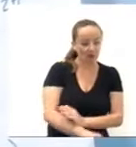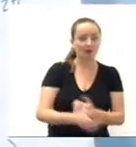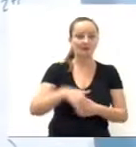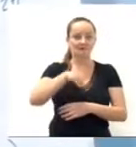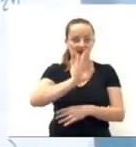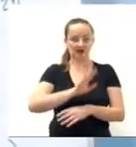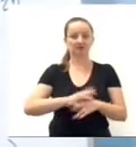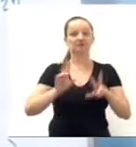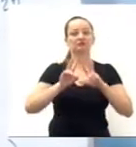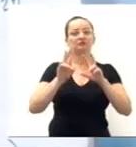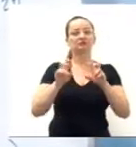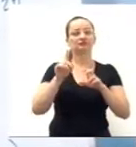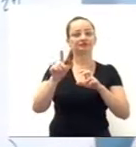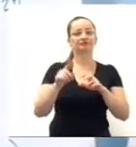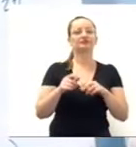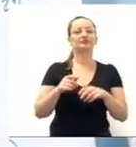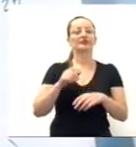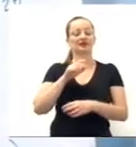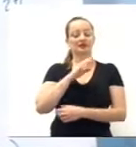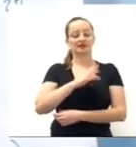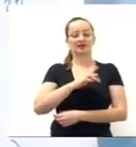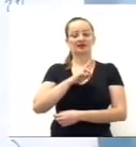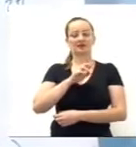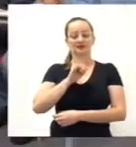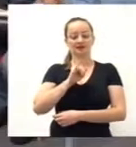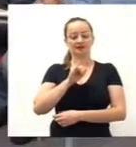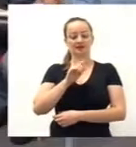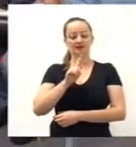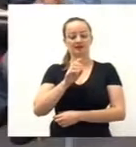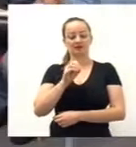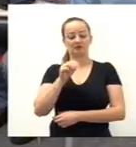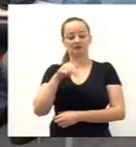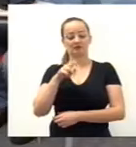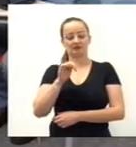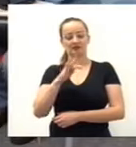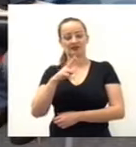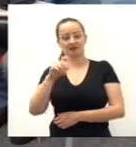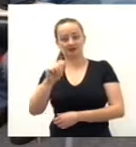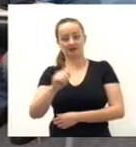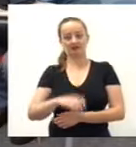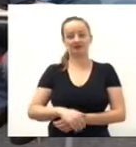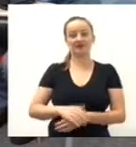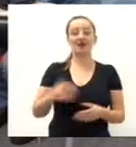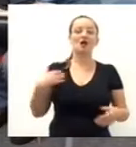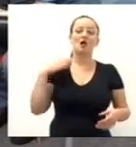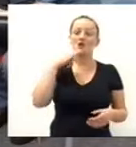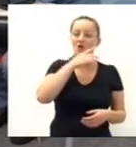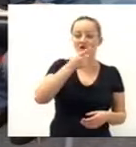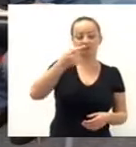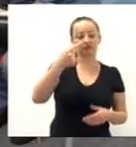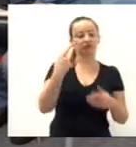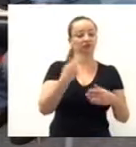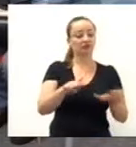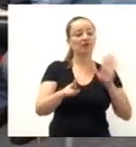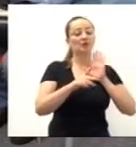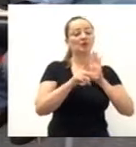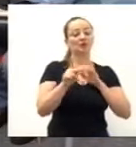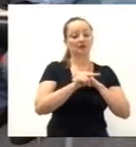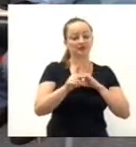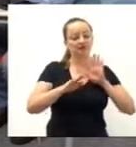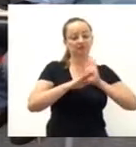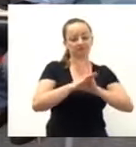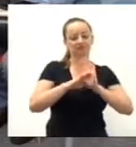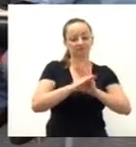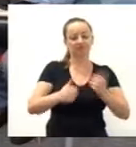mais sobre a trigonometria na circunferência, tá? Mas é claro que o seu professor vai estar apoiando você aí,